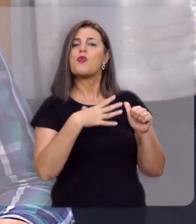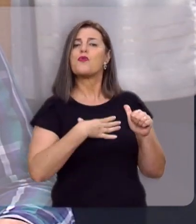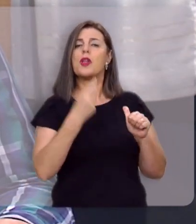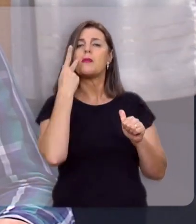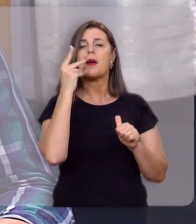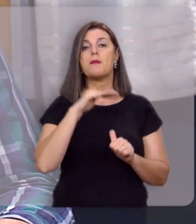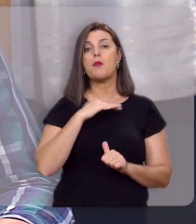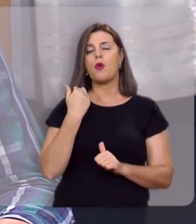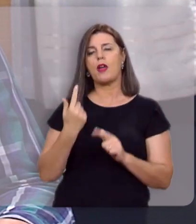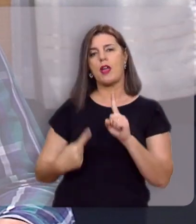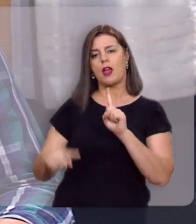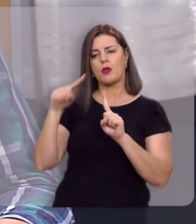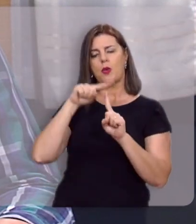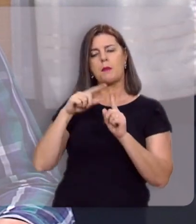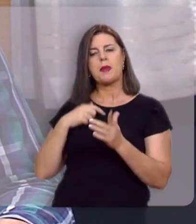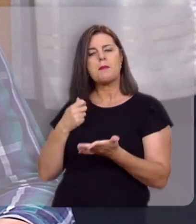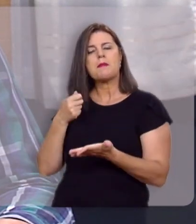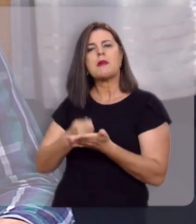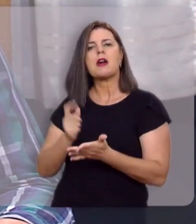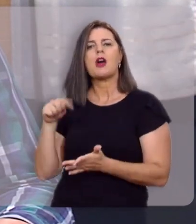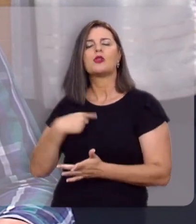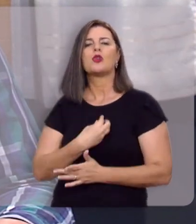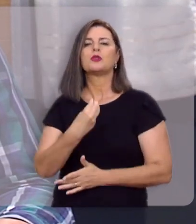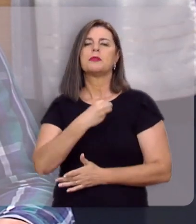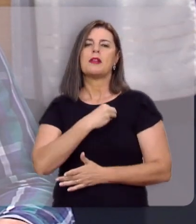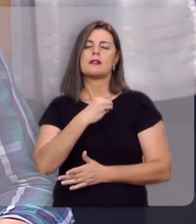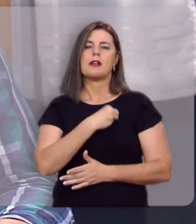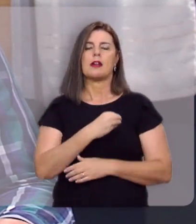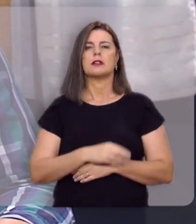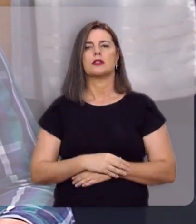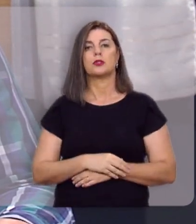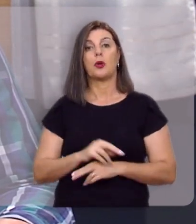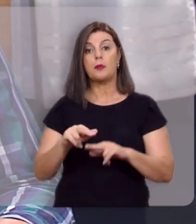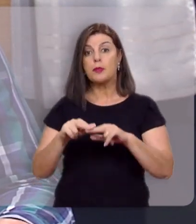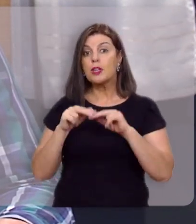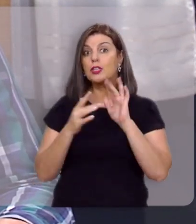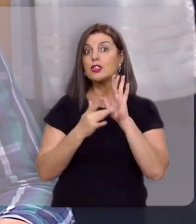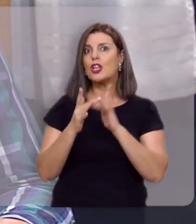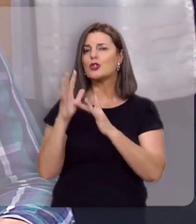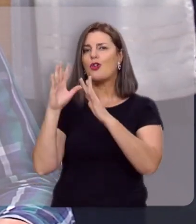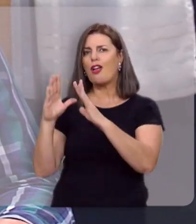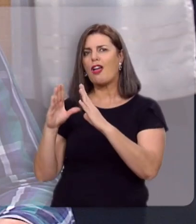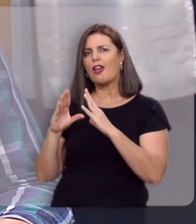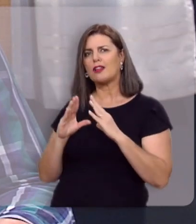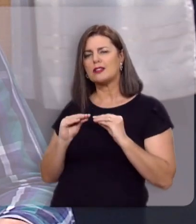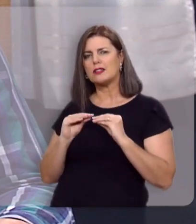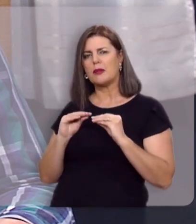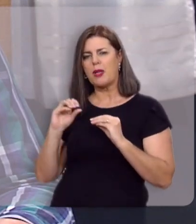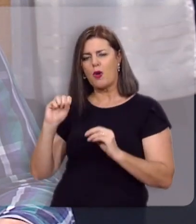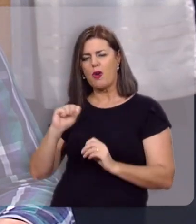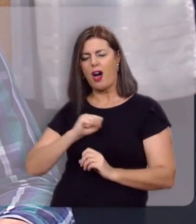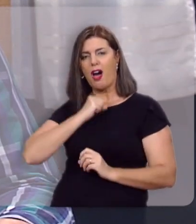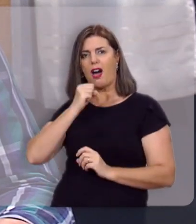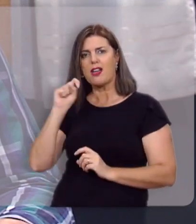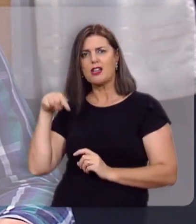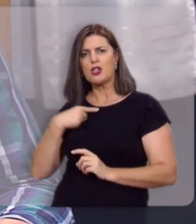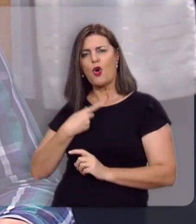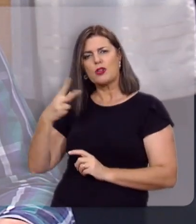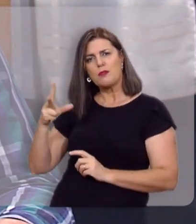morrer numa cruz para pagar os nossos pecados. E porque Jesus recebeu a ira que